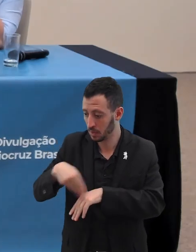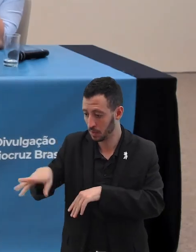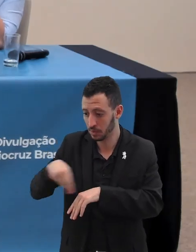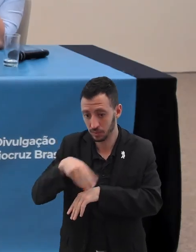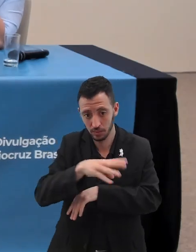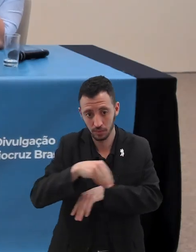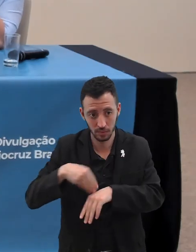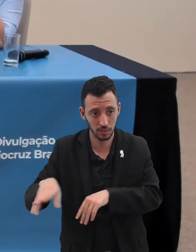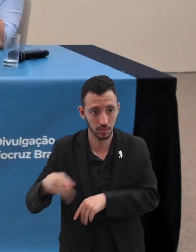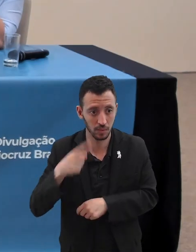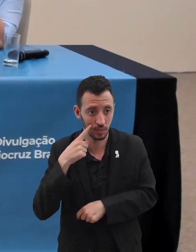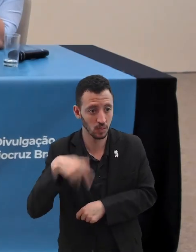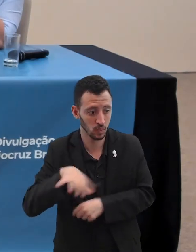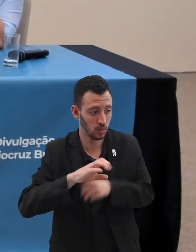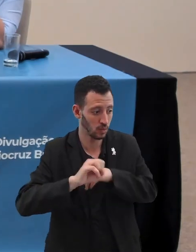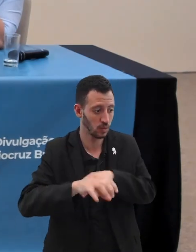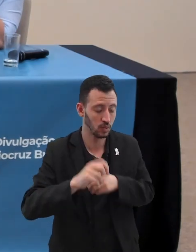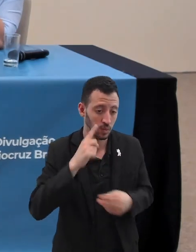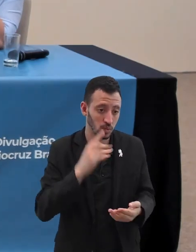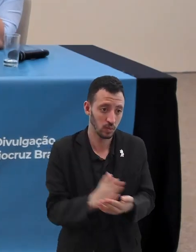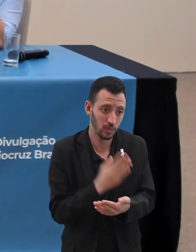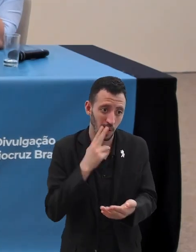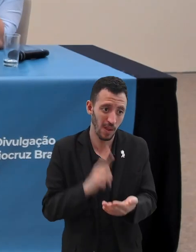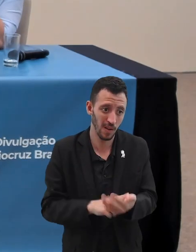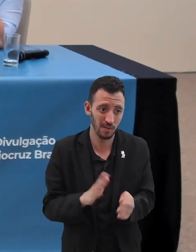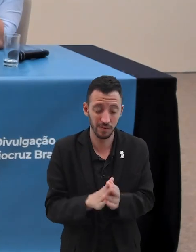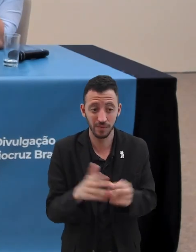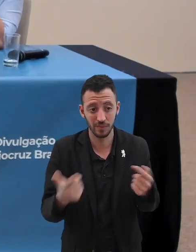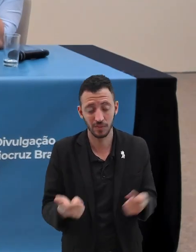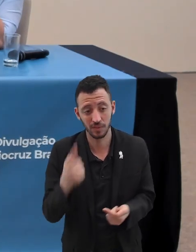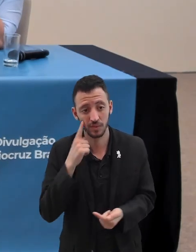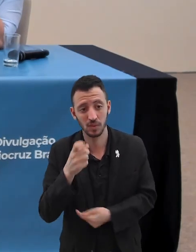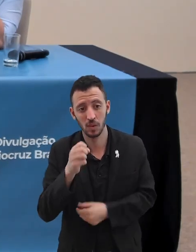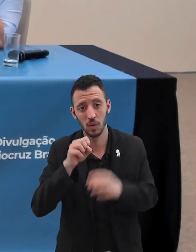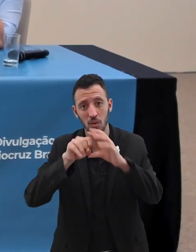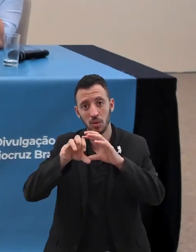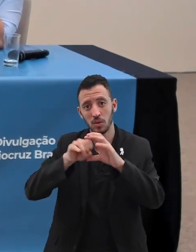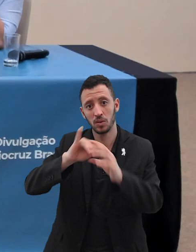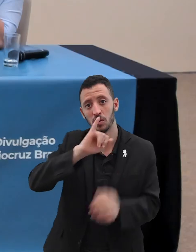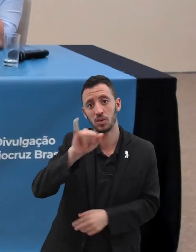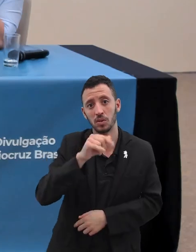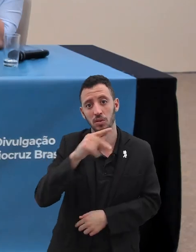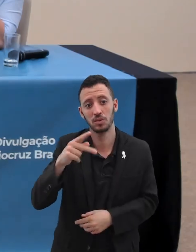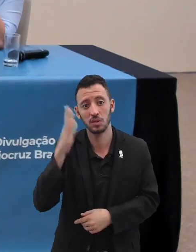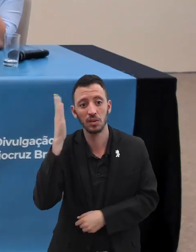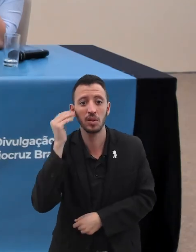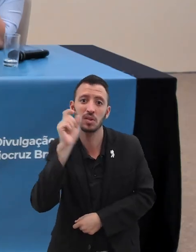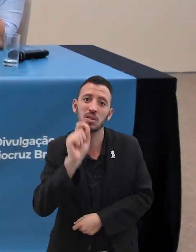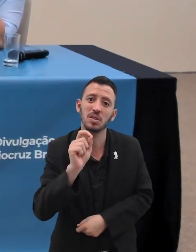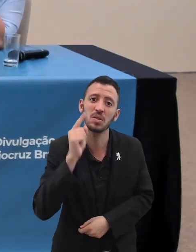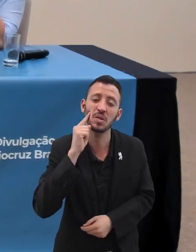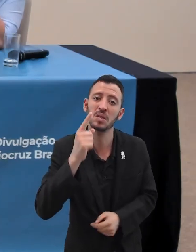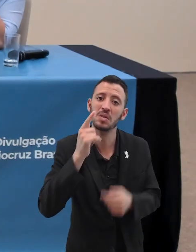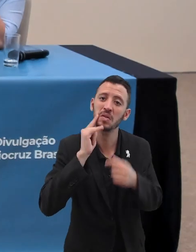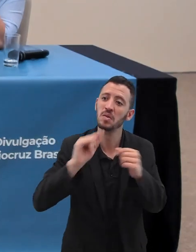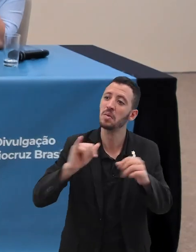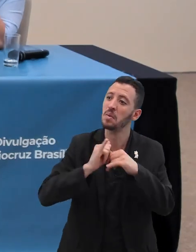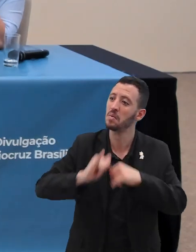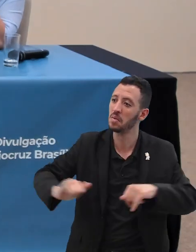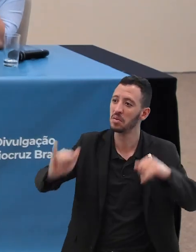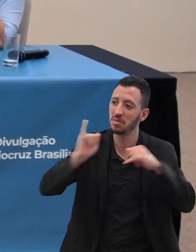tenho aula de educação midiática, eu sentava no chão, pegava os jornais, Globo, JB, blá, blá, blá, né, e dizia assim, vocês sabem o que é a manchete que ela